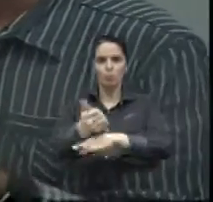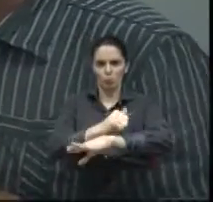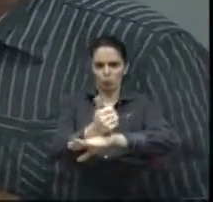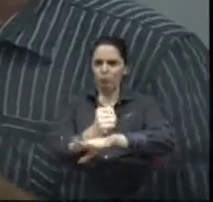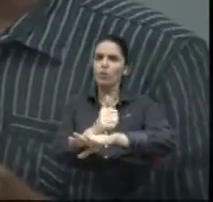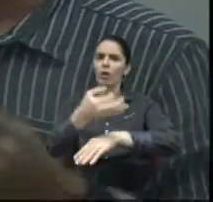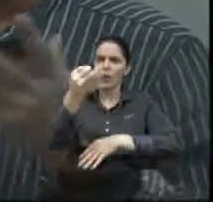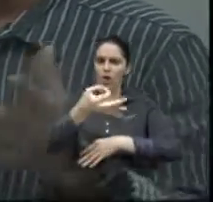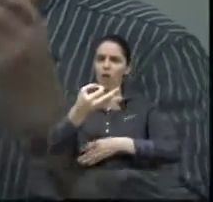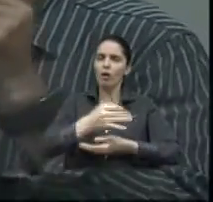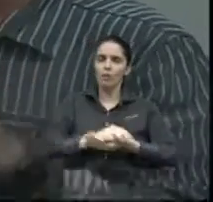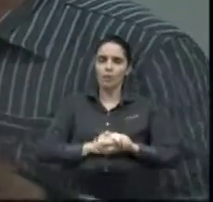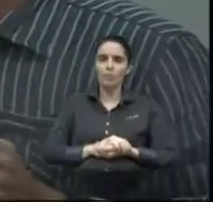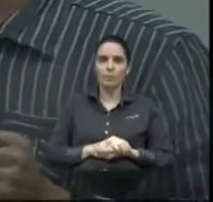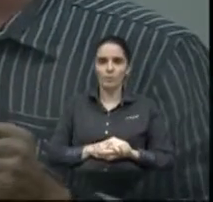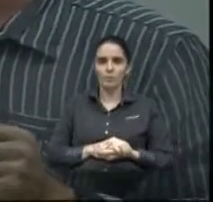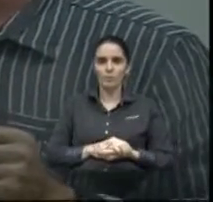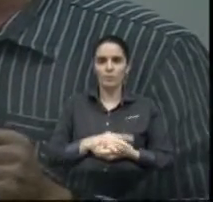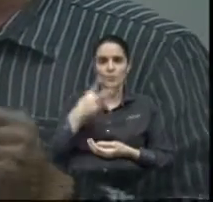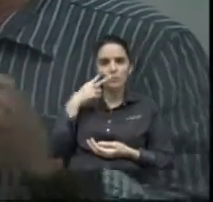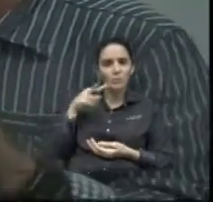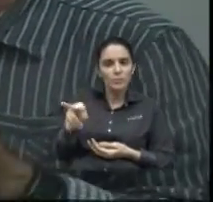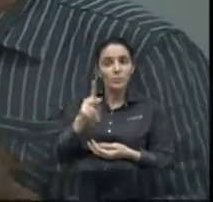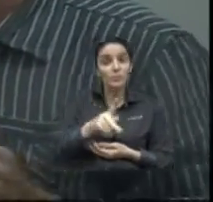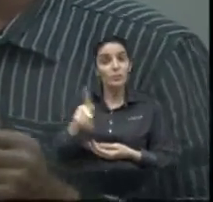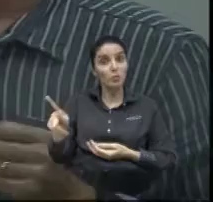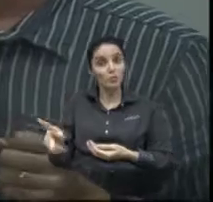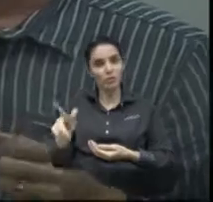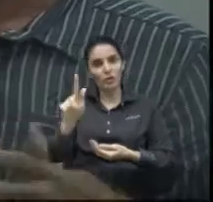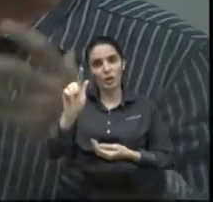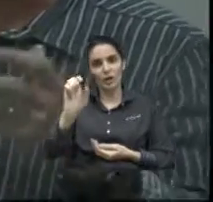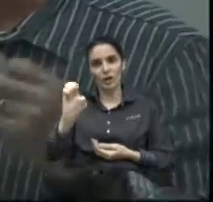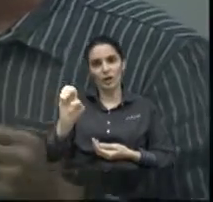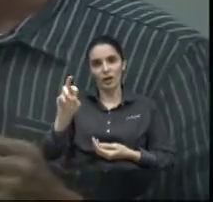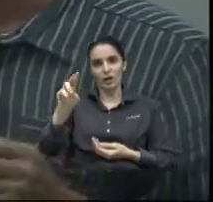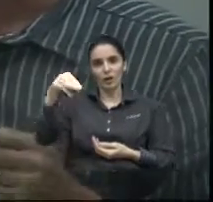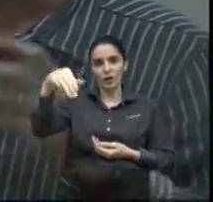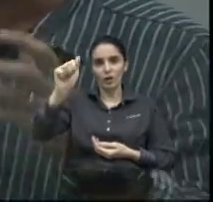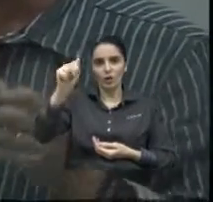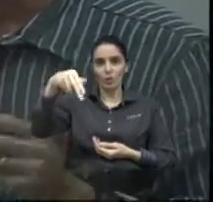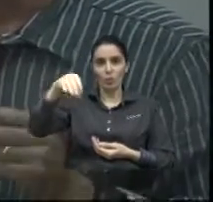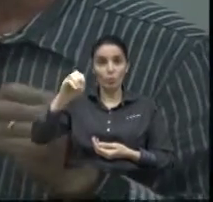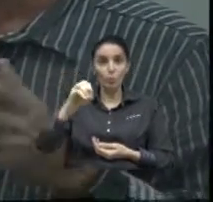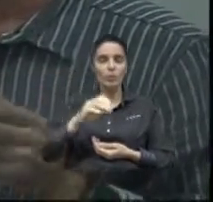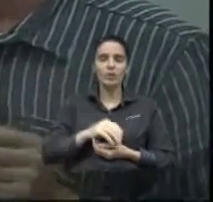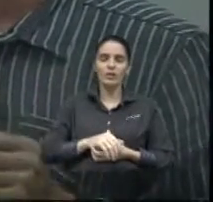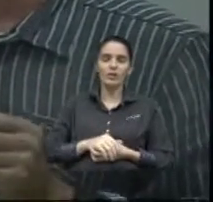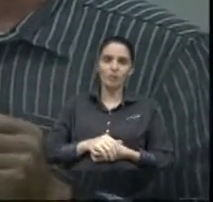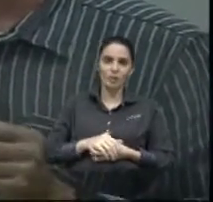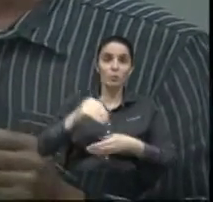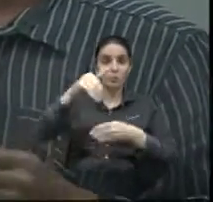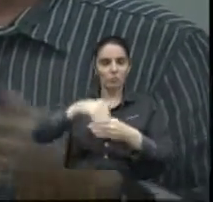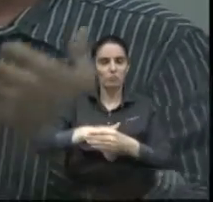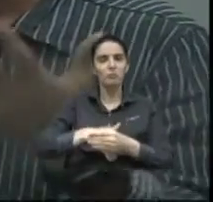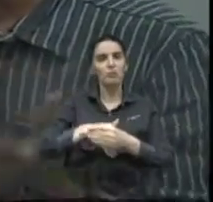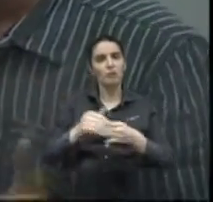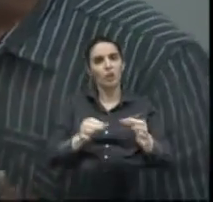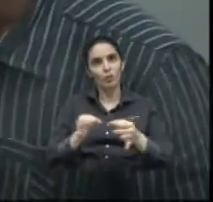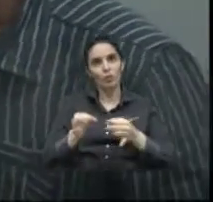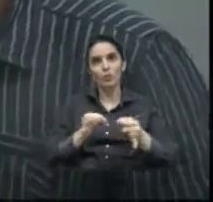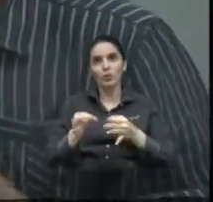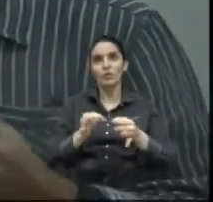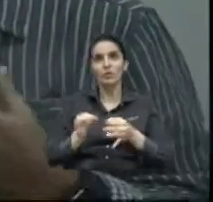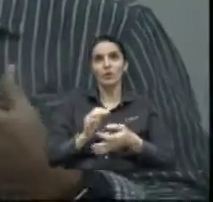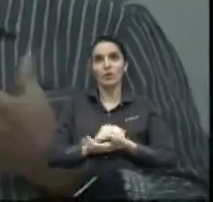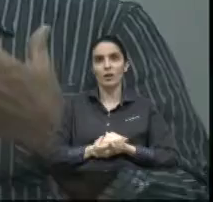quando ele apresentou, eu falei, olha, eu, professor Germano, vou ficar muito feliz, Deus me permitir estar naquele dia para votar o projeto. Talvez, Germano, a gente